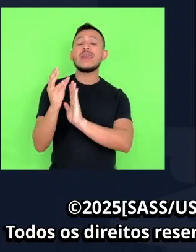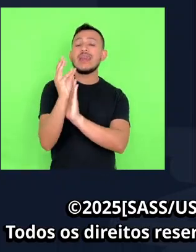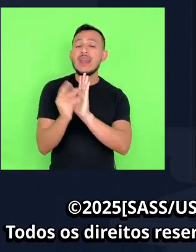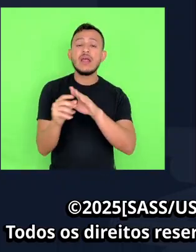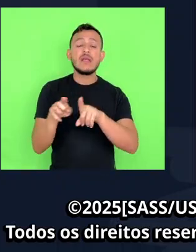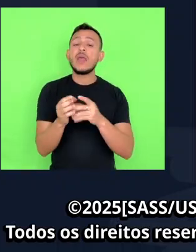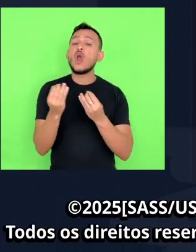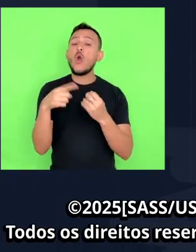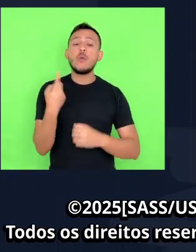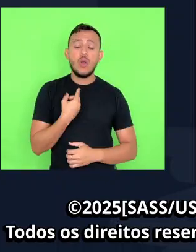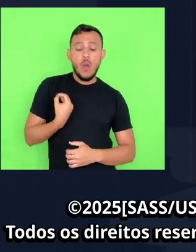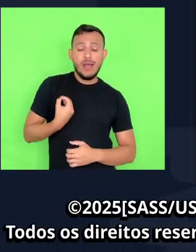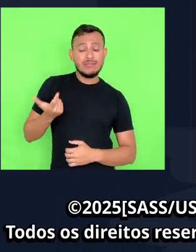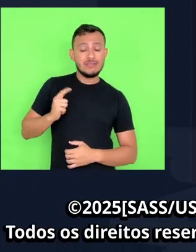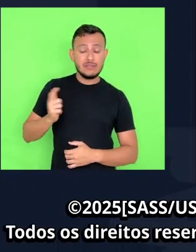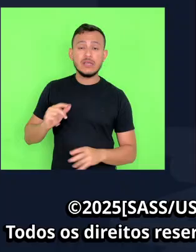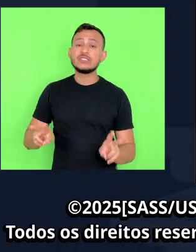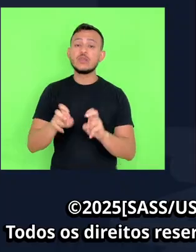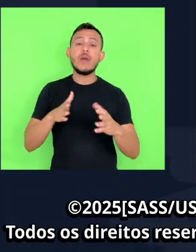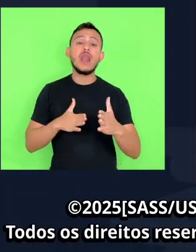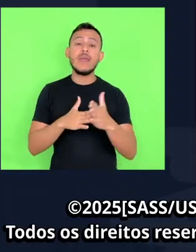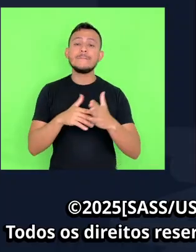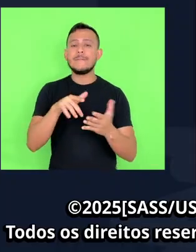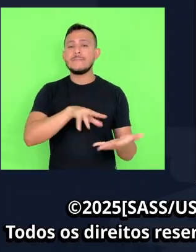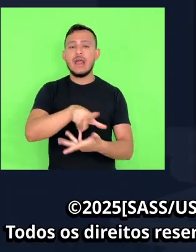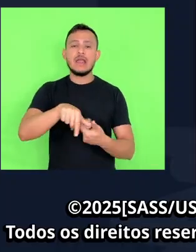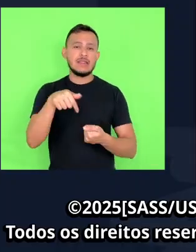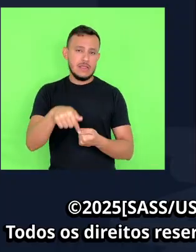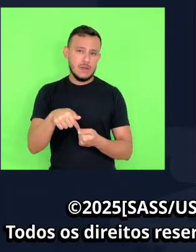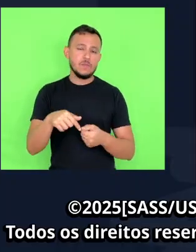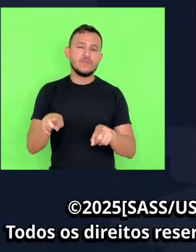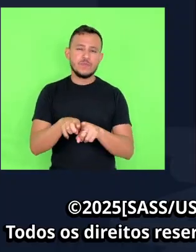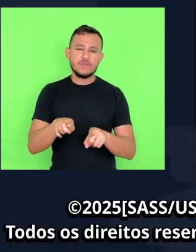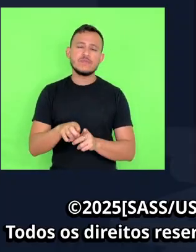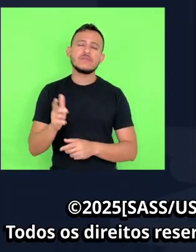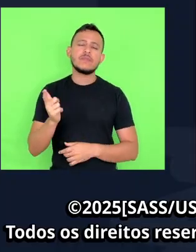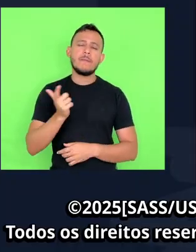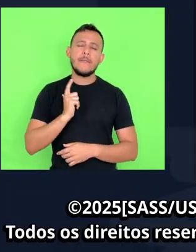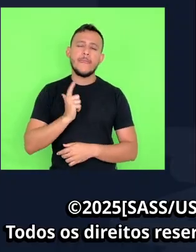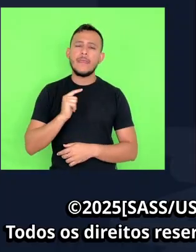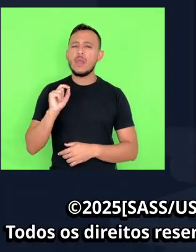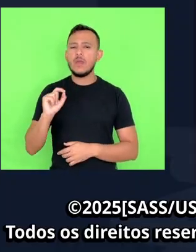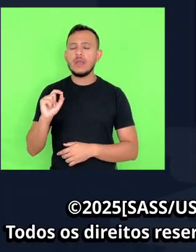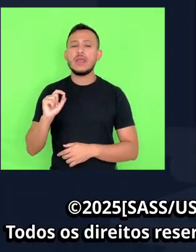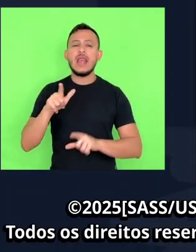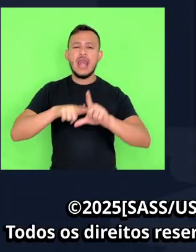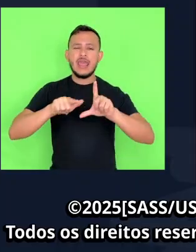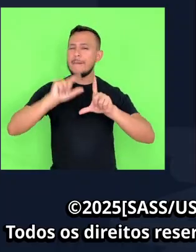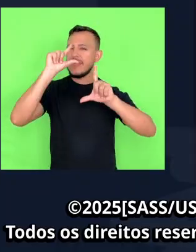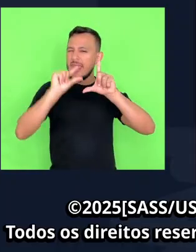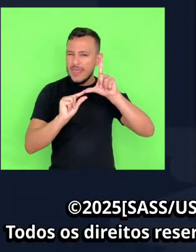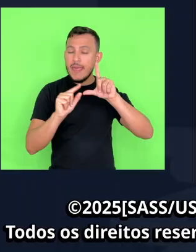como estamos em relação a estes limites planetários. Aqui está bastante pequena as letras,